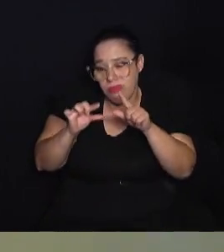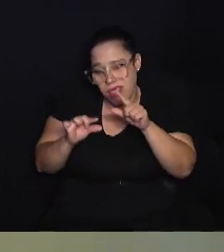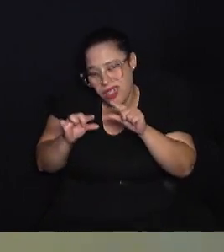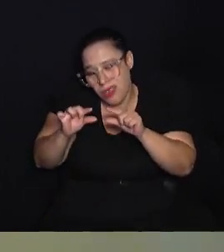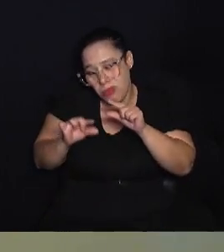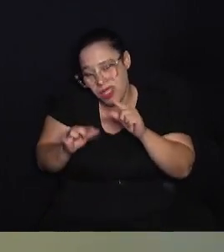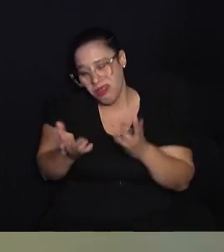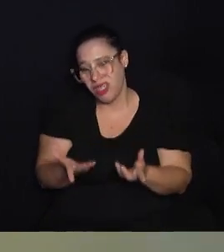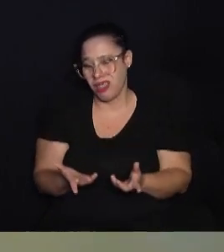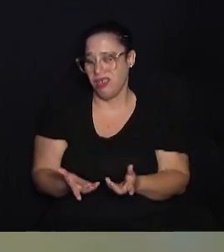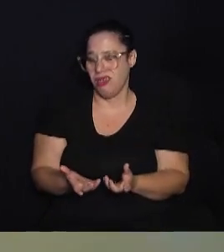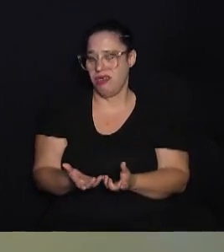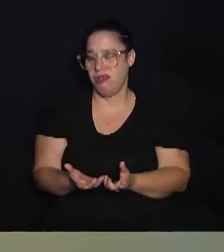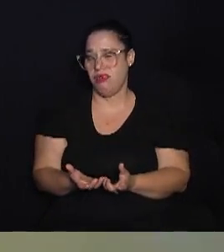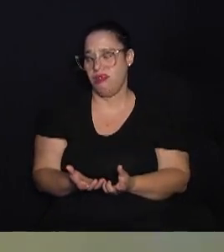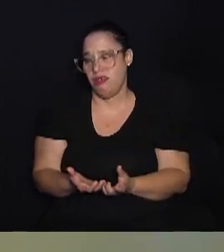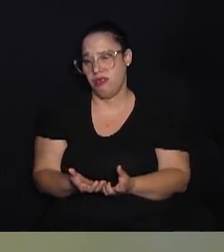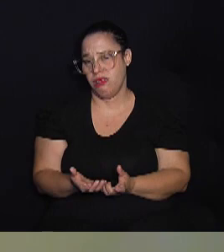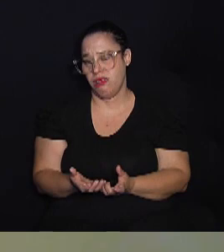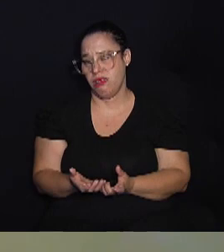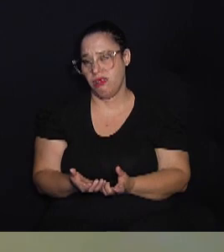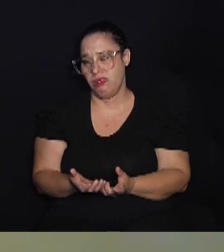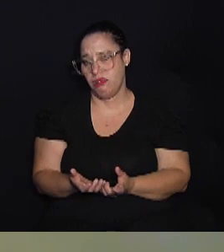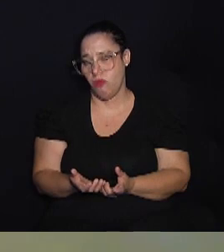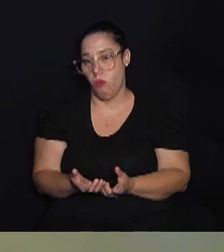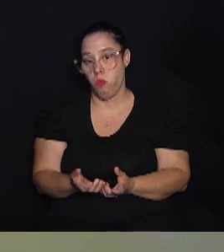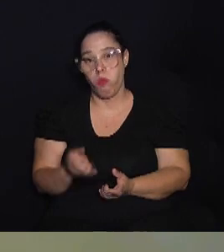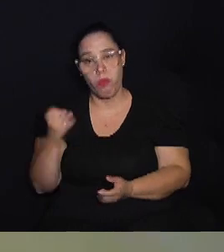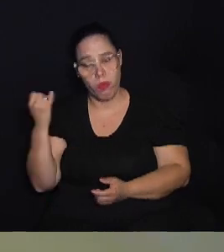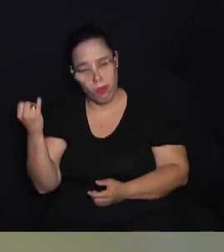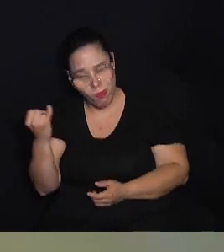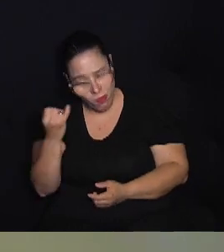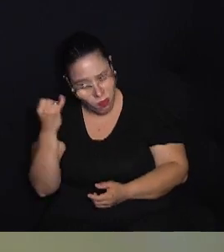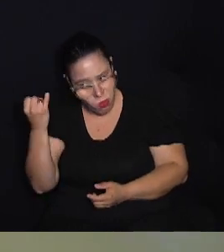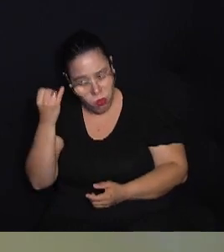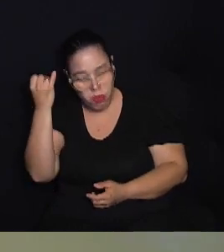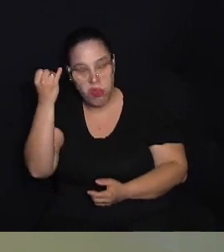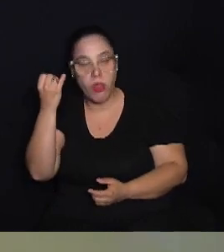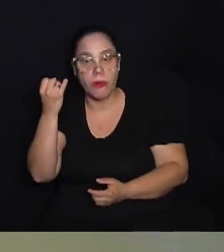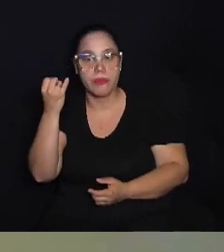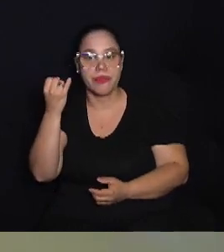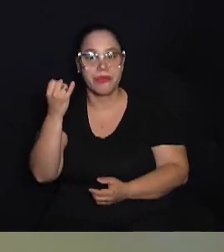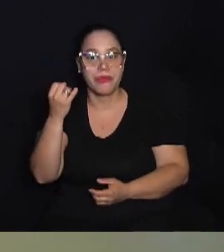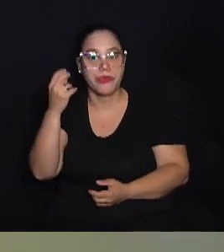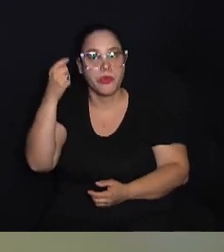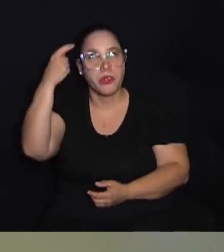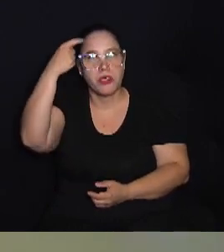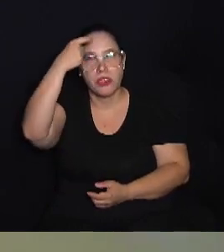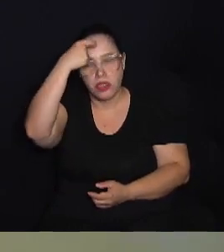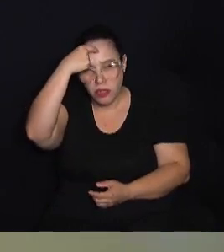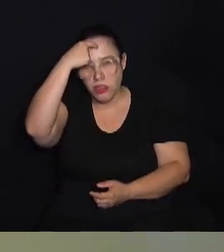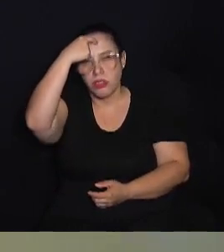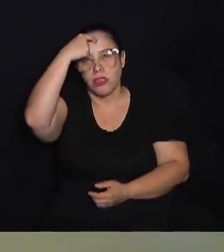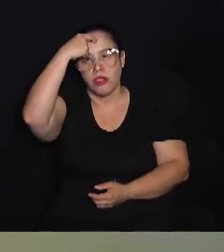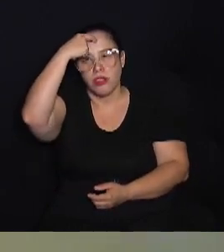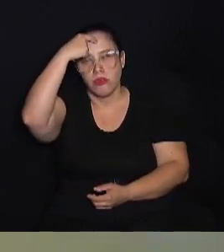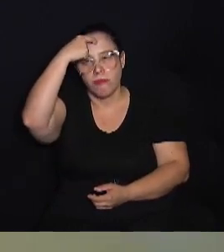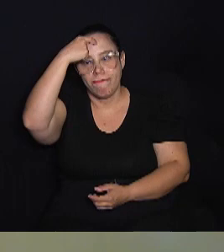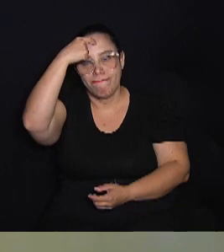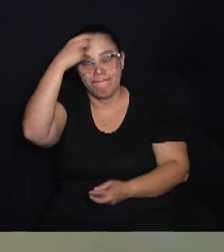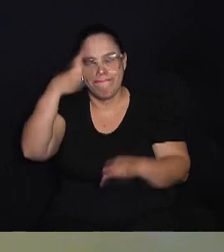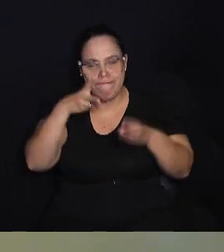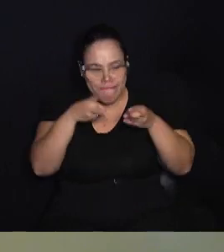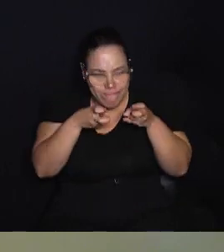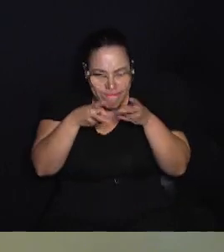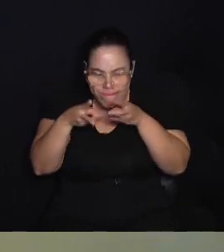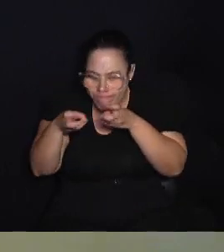os efeitos, né? Então, a importância dessas campanhas é para que as pessoas se conscientizem e prestem atenção